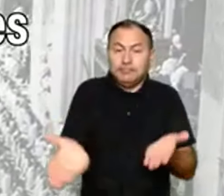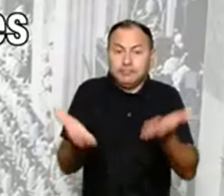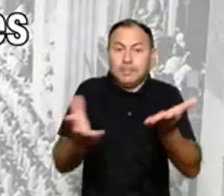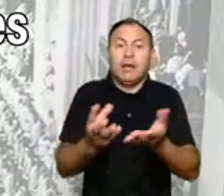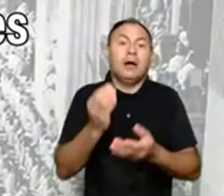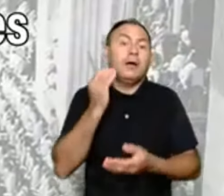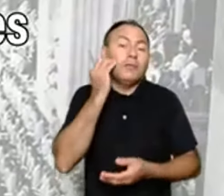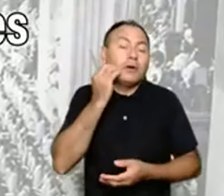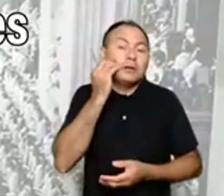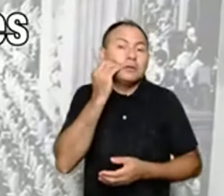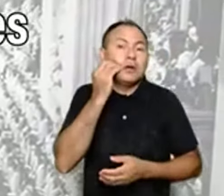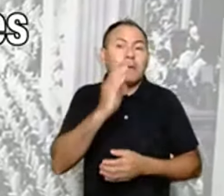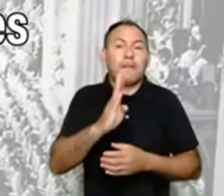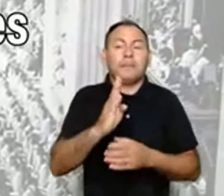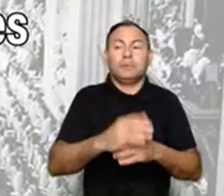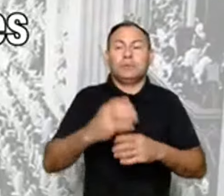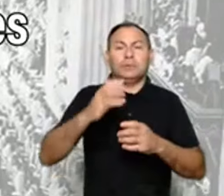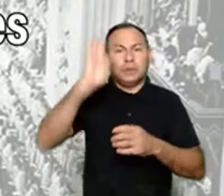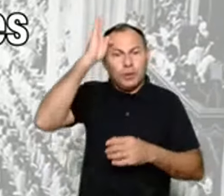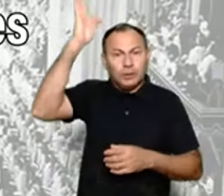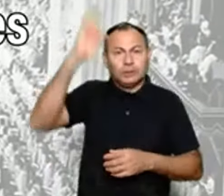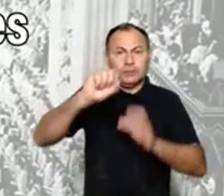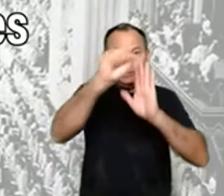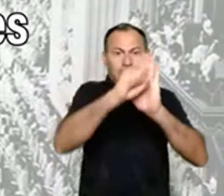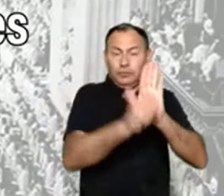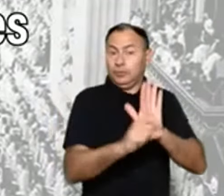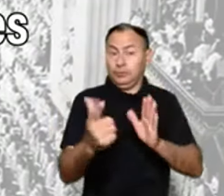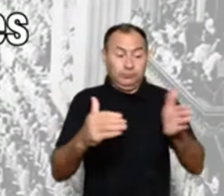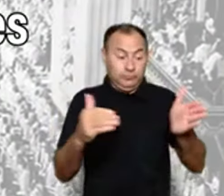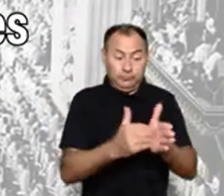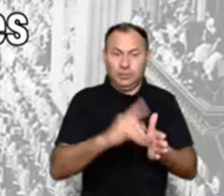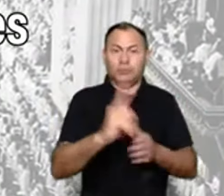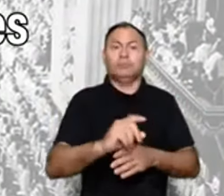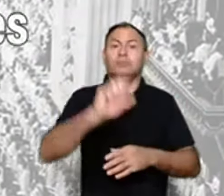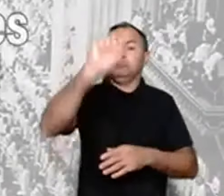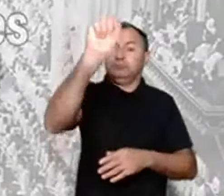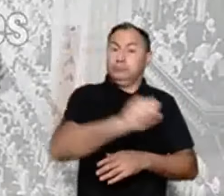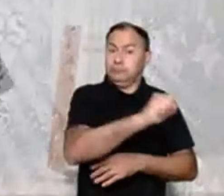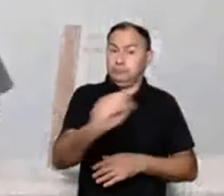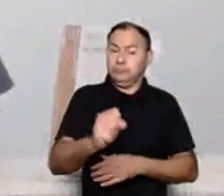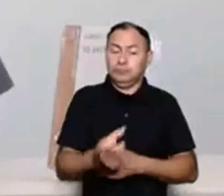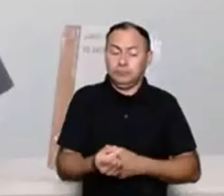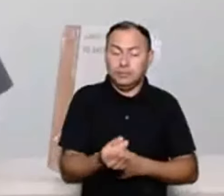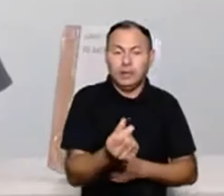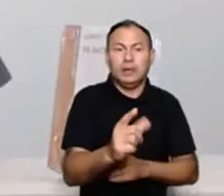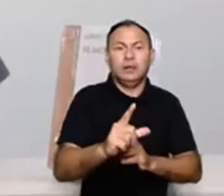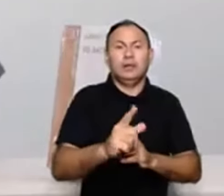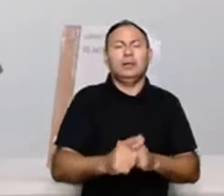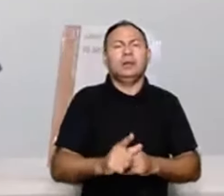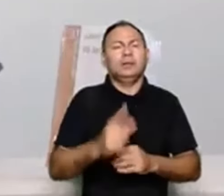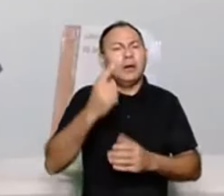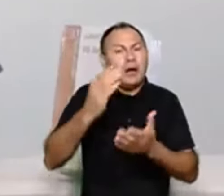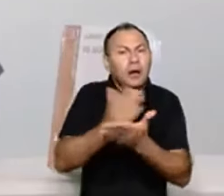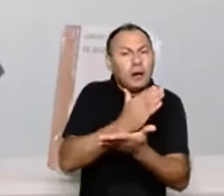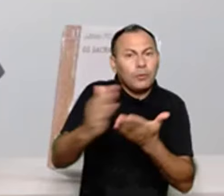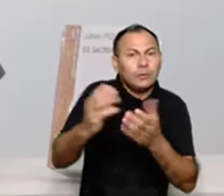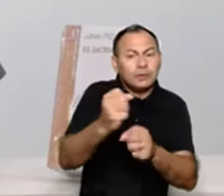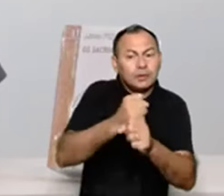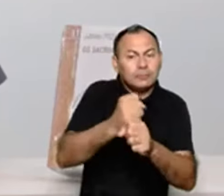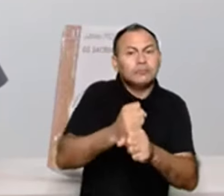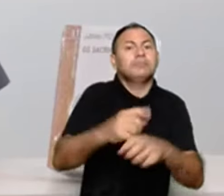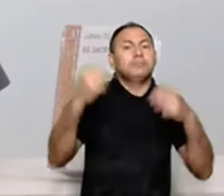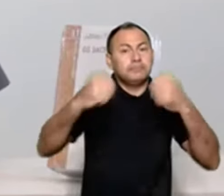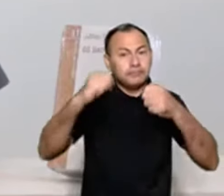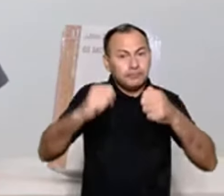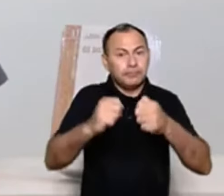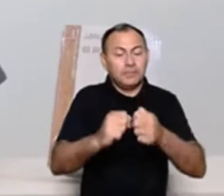experiência teológica dos séculos e não limitar a questão sacramentária e a questão litúrgica, apenas alguns anos.